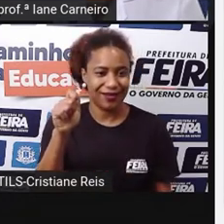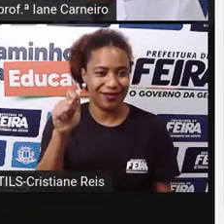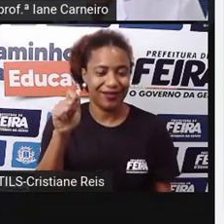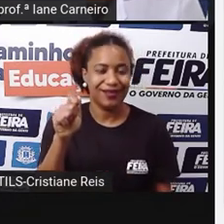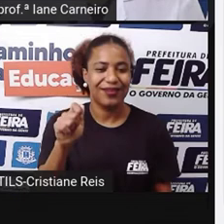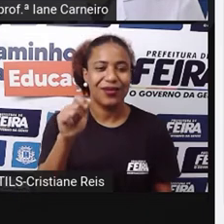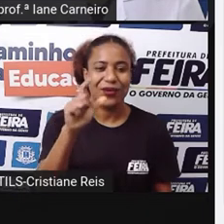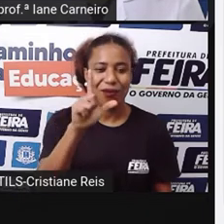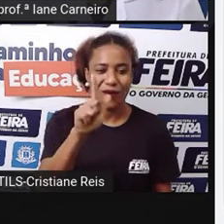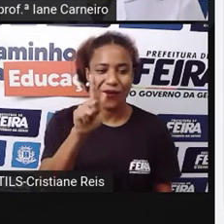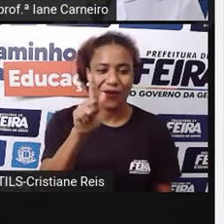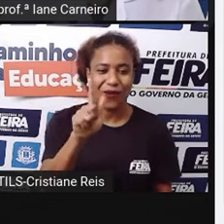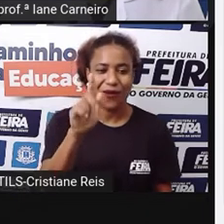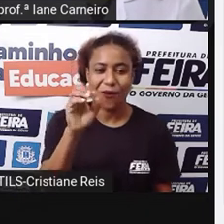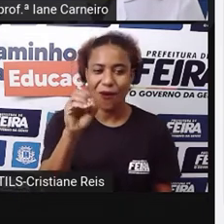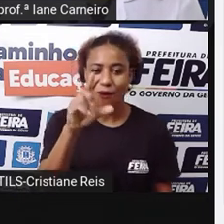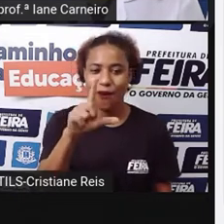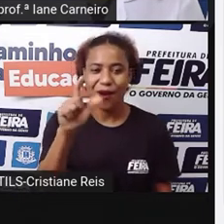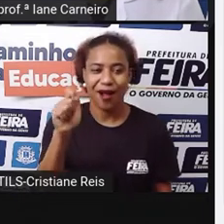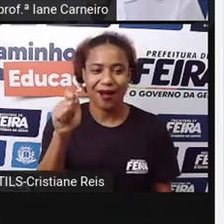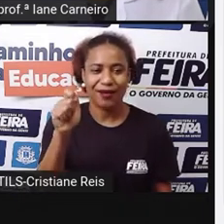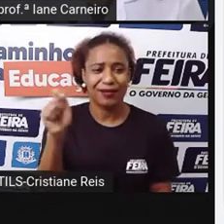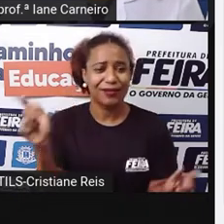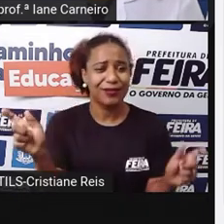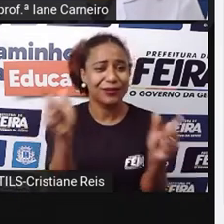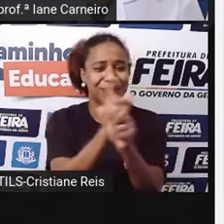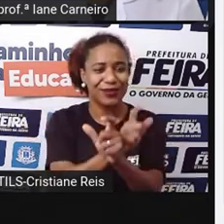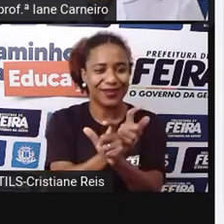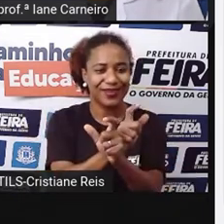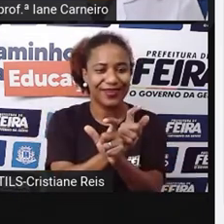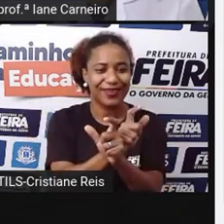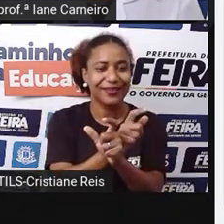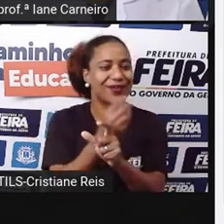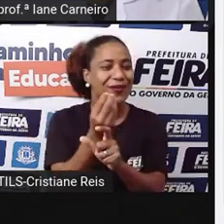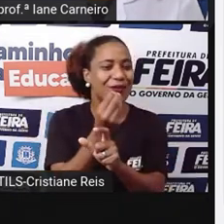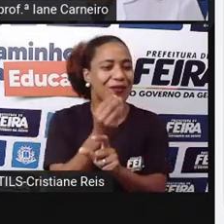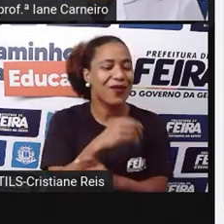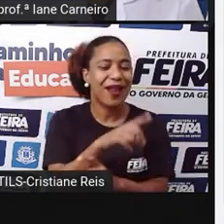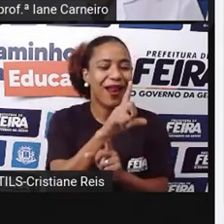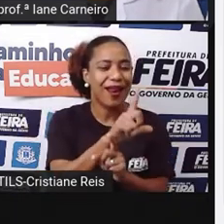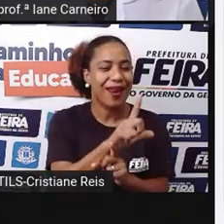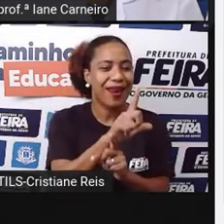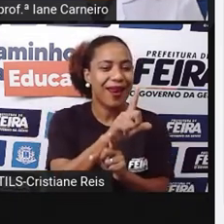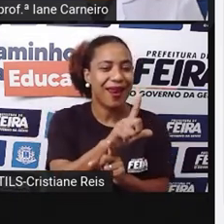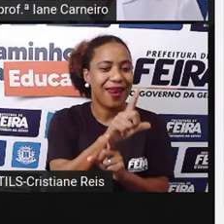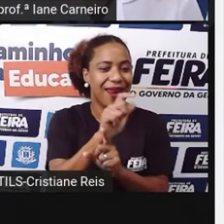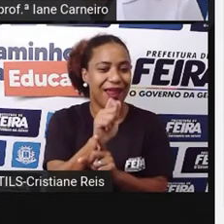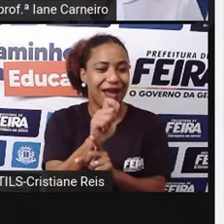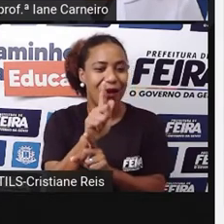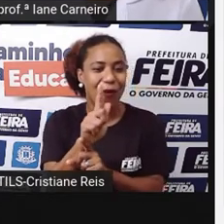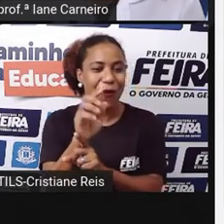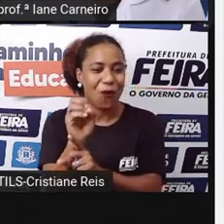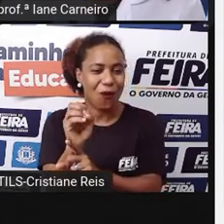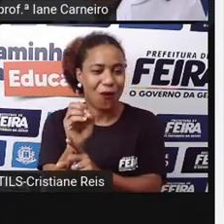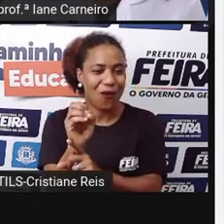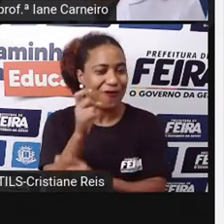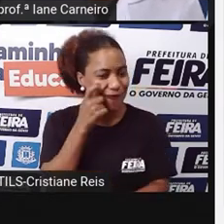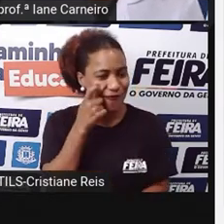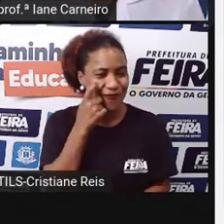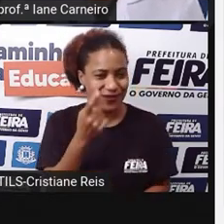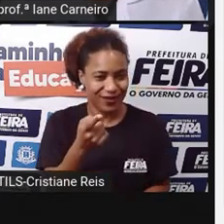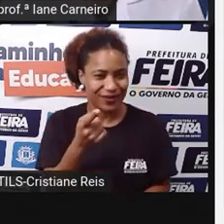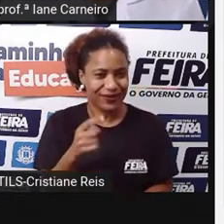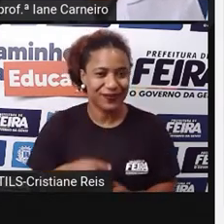gola. Se eu trocar, colocar o lá na frente do go, qual é a palavra que vai formar?